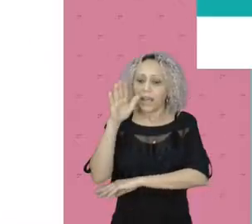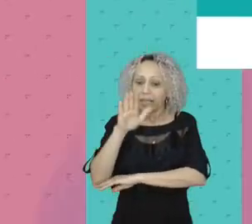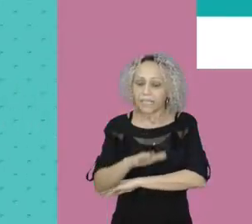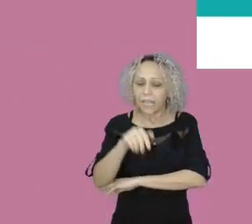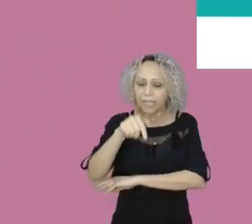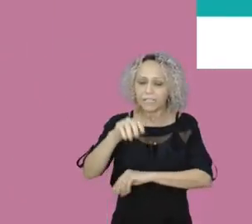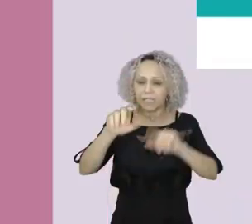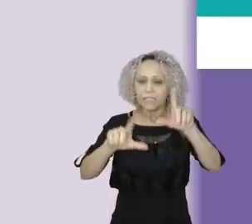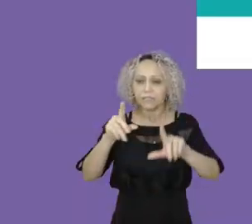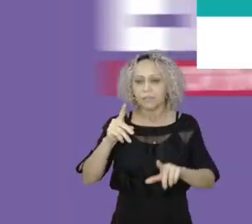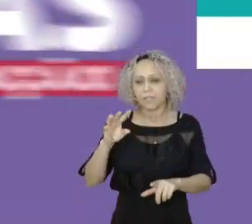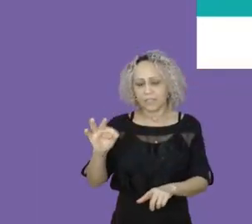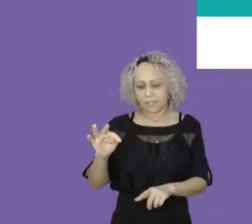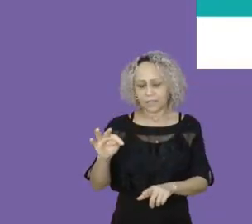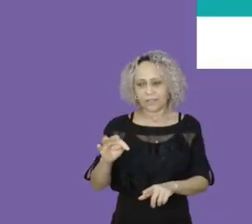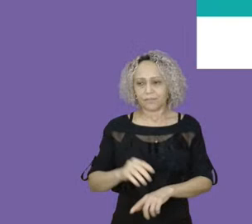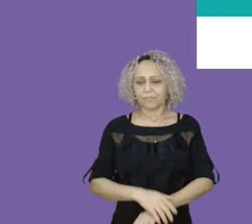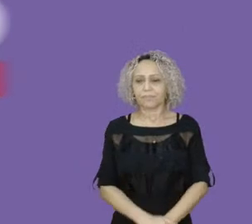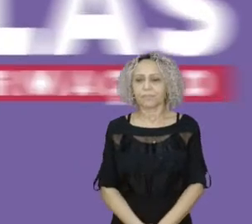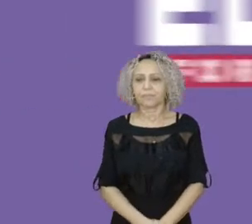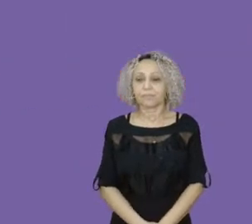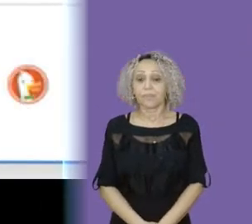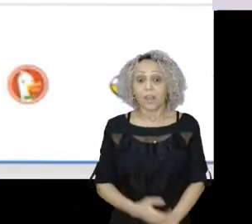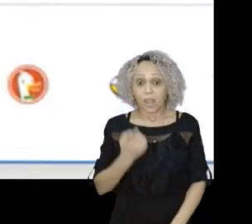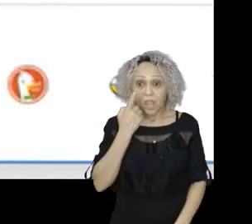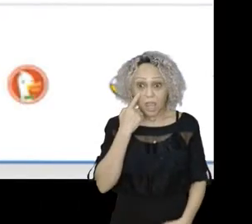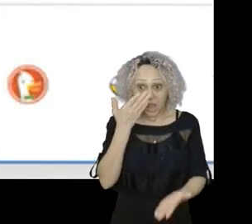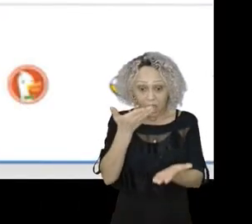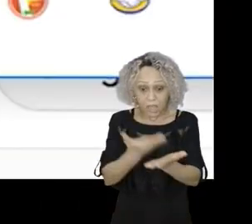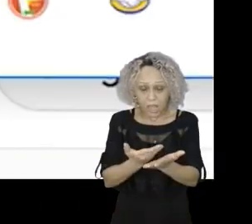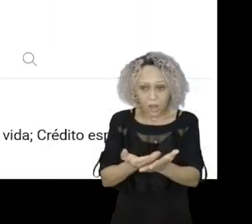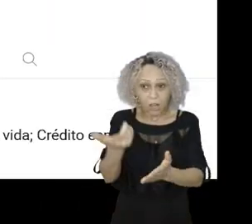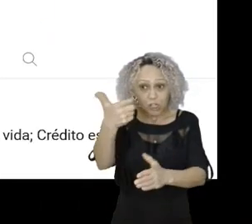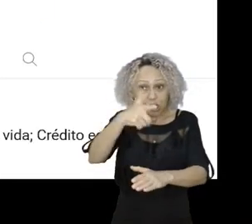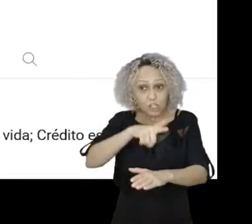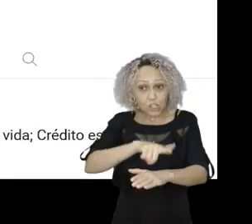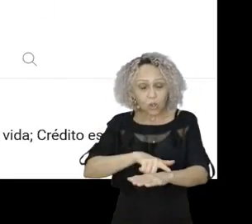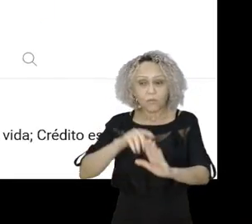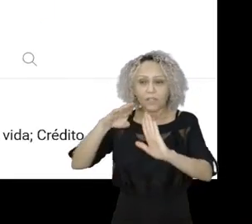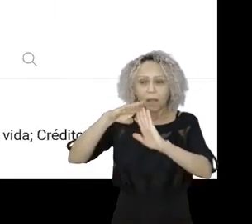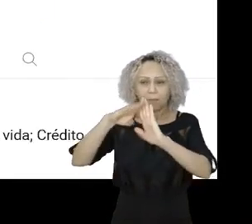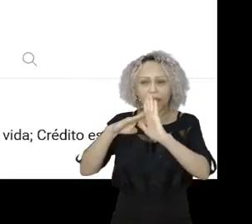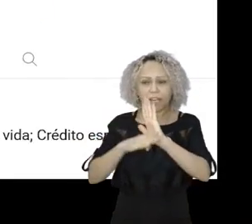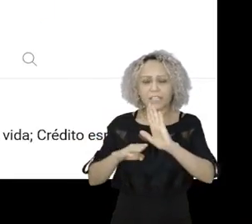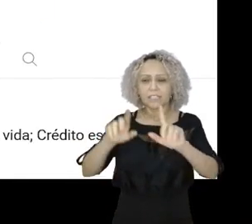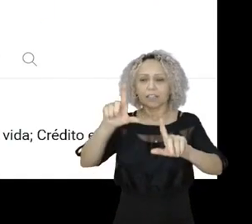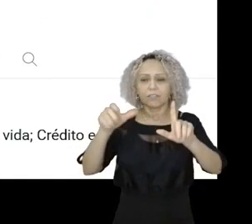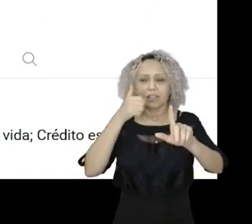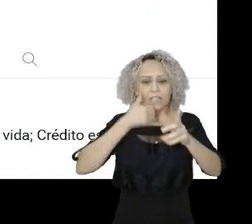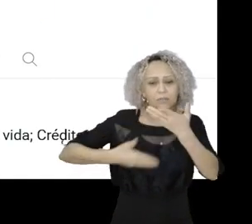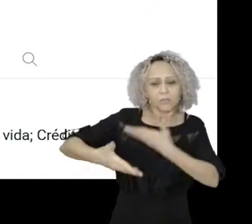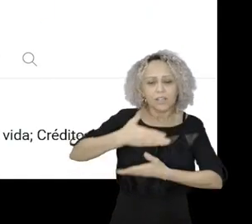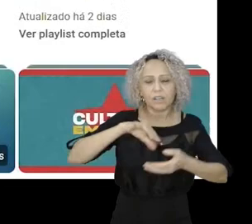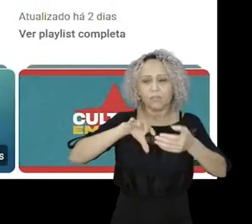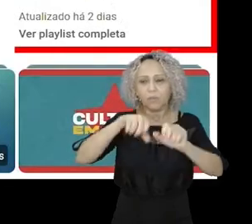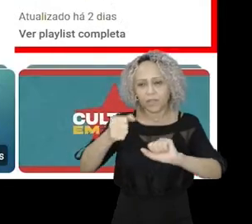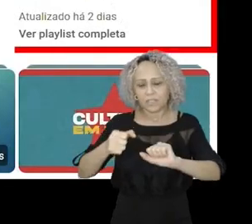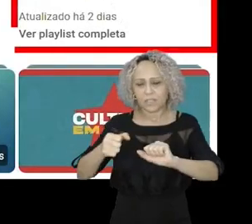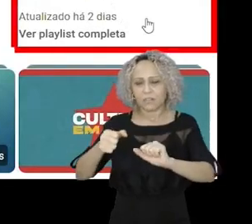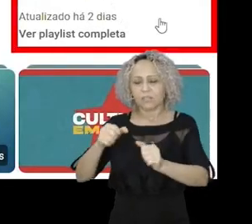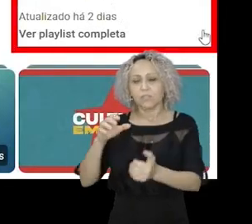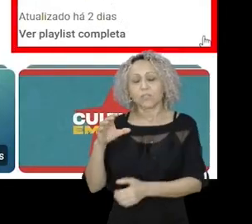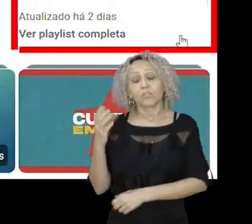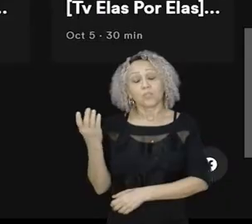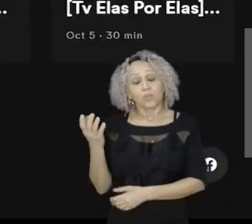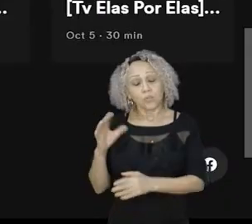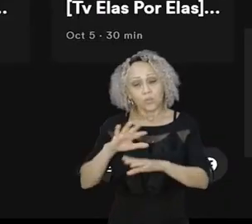na TVPT. Reveja esta e outras aulas na playlist TV Elas por Elas Formação, no canal da TV